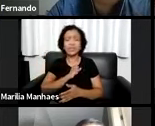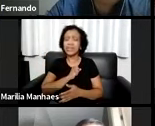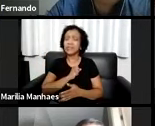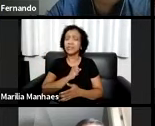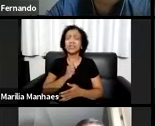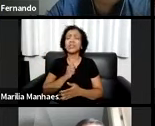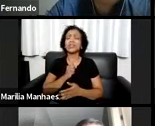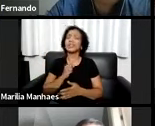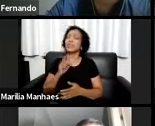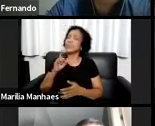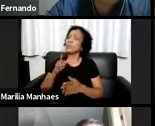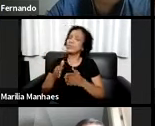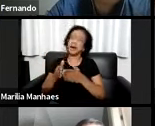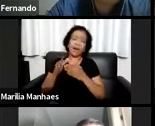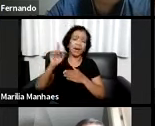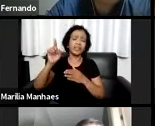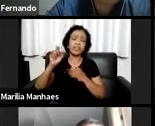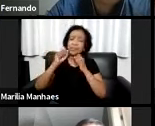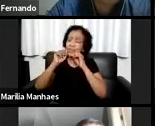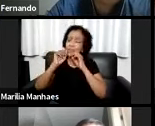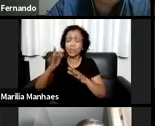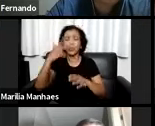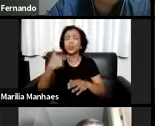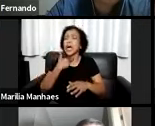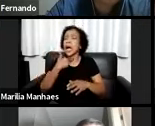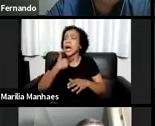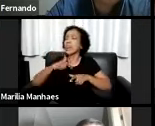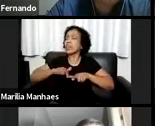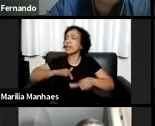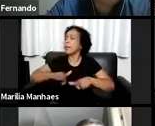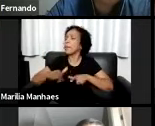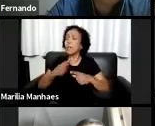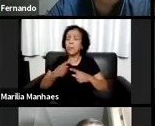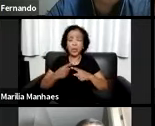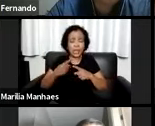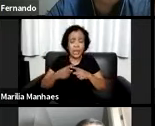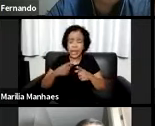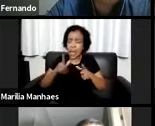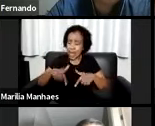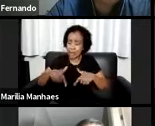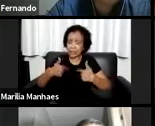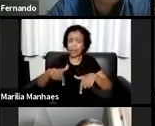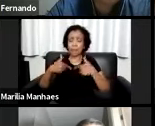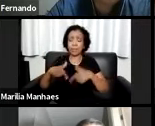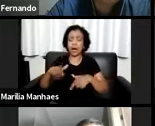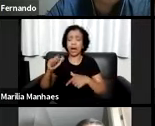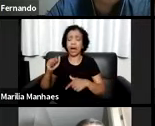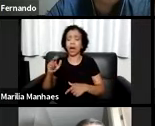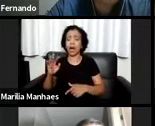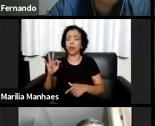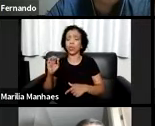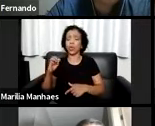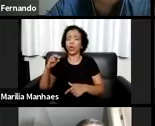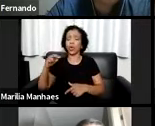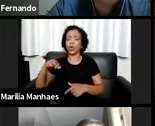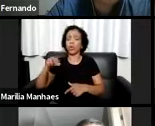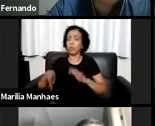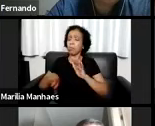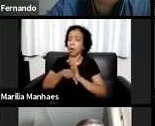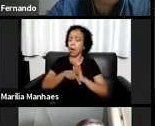porque não podem sair dos seus lares. Ó Deus amado, acima de todos os planos do governo, acima de todas